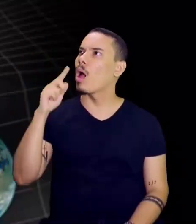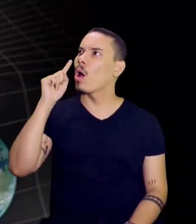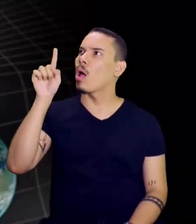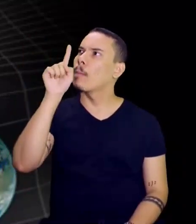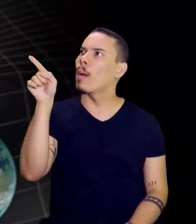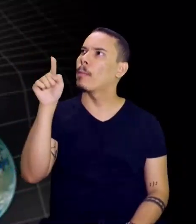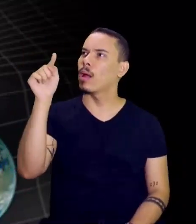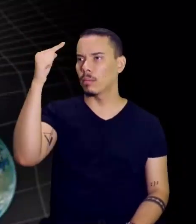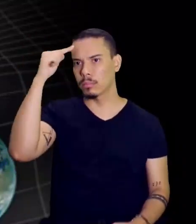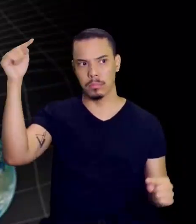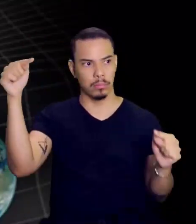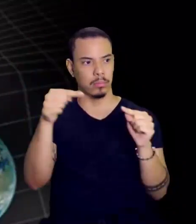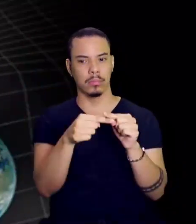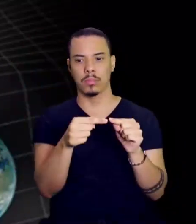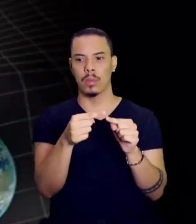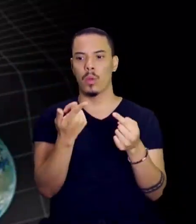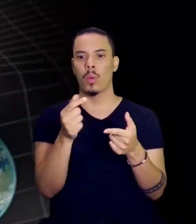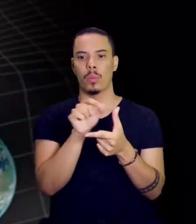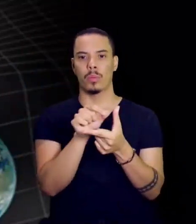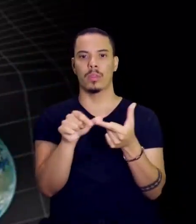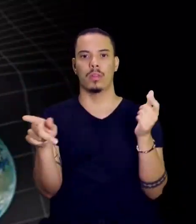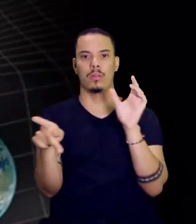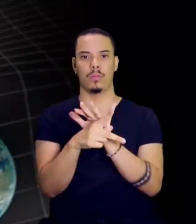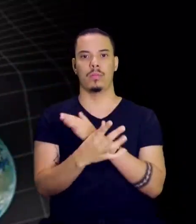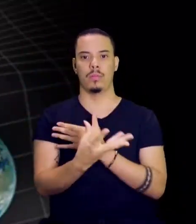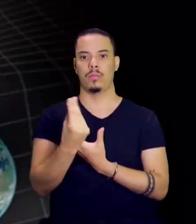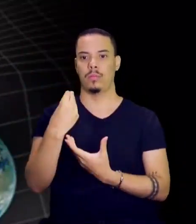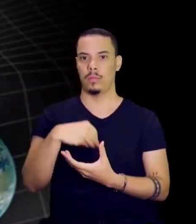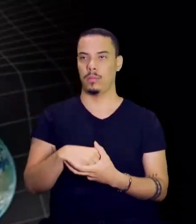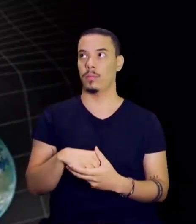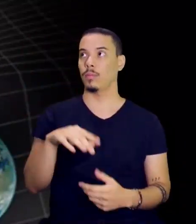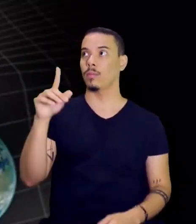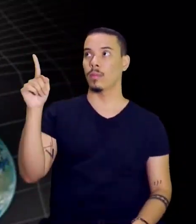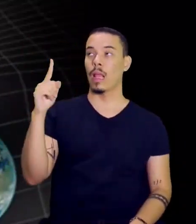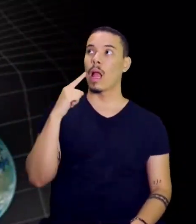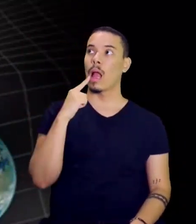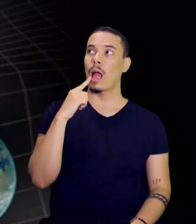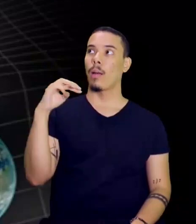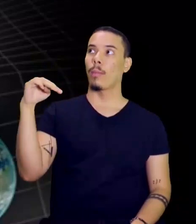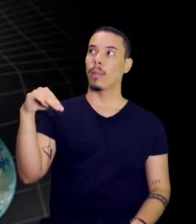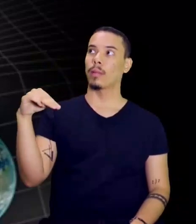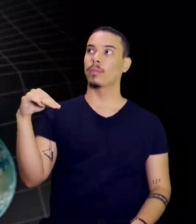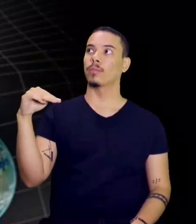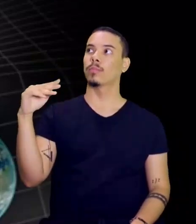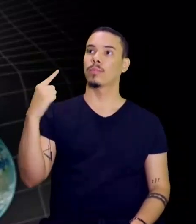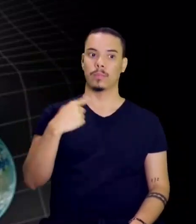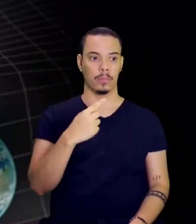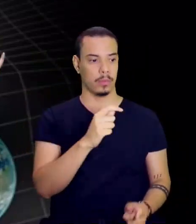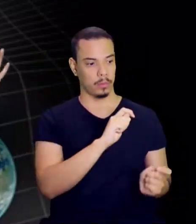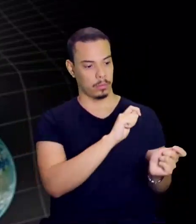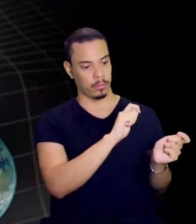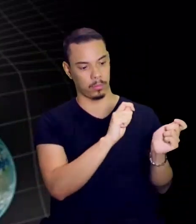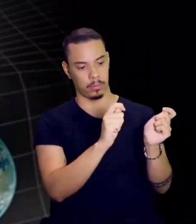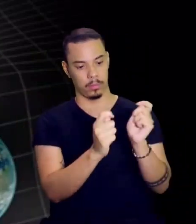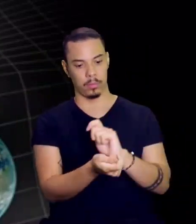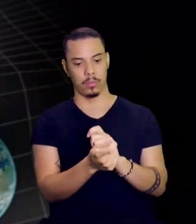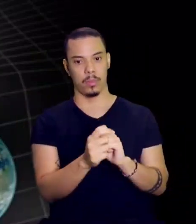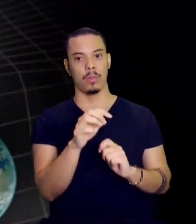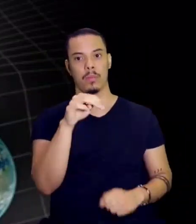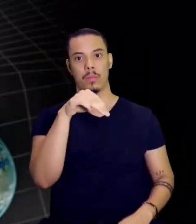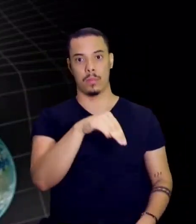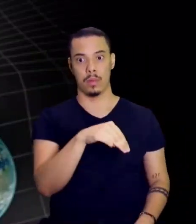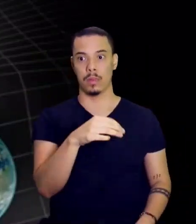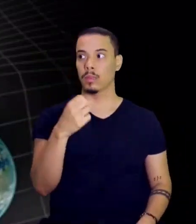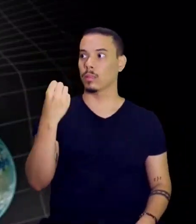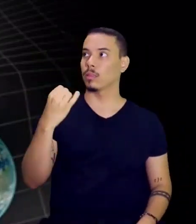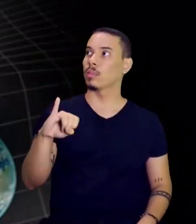Olha para a alternativa e a unidade de medida da alternativa. Aí você já pensa, opa, se está em metros, eu vou transformar a galera todinha ali para metros. Se